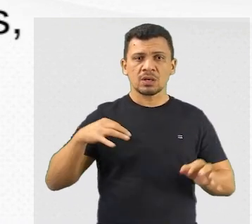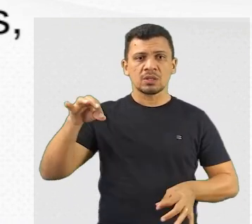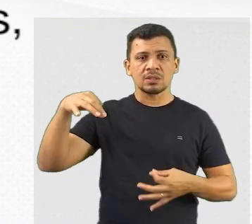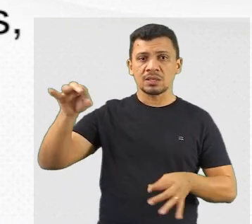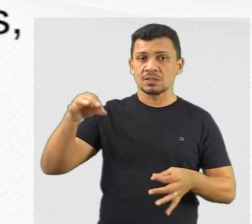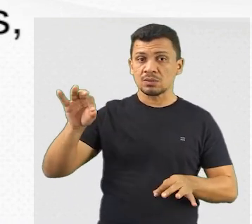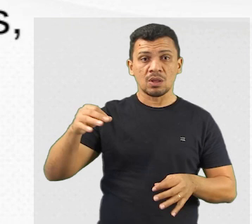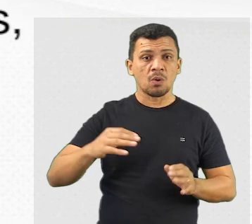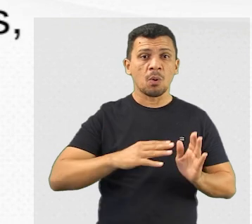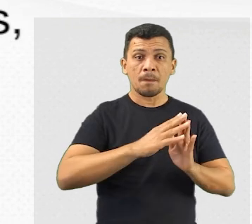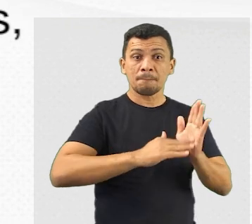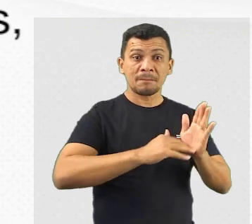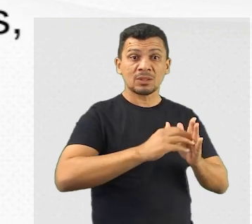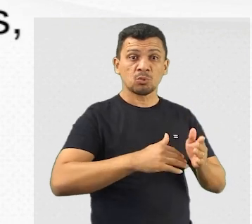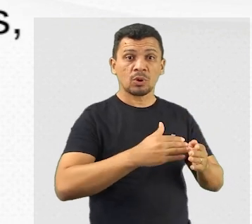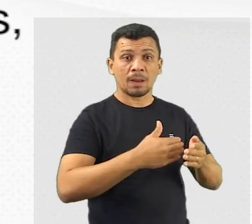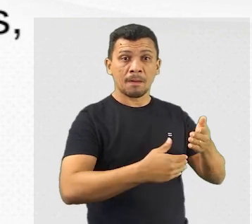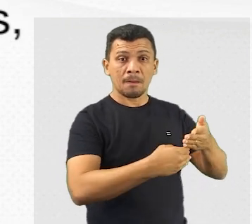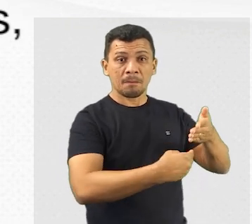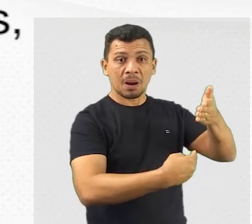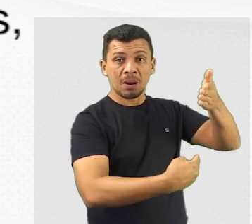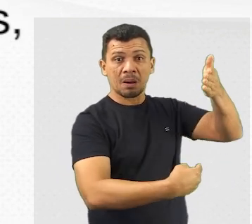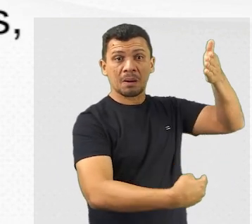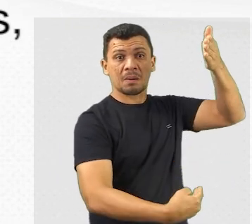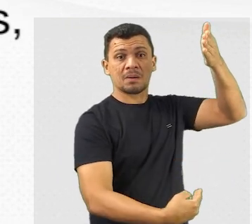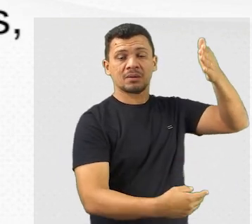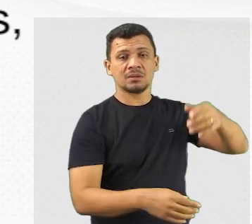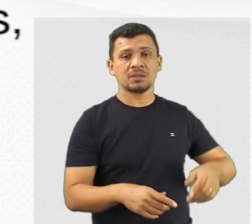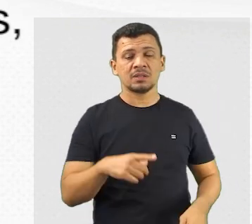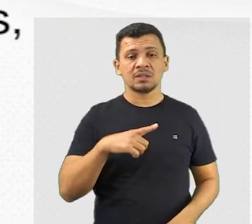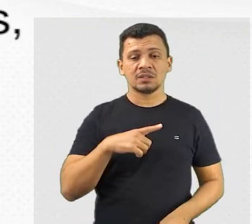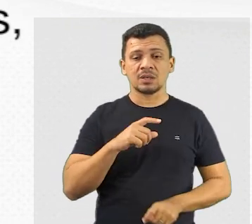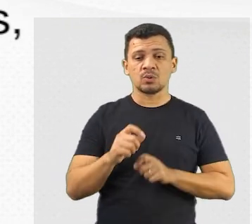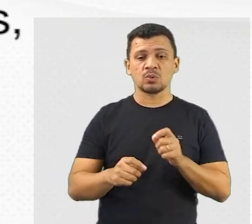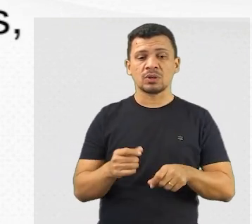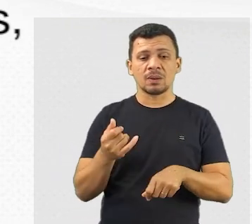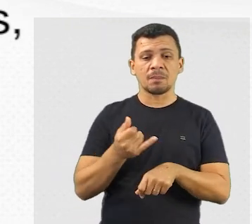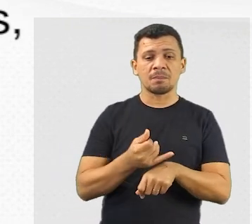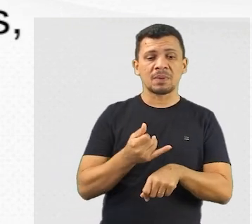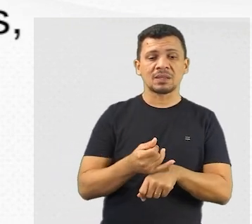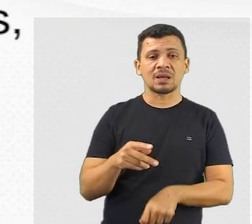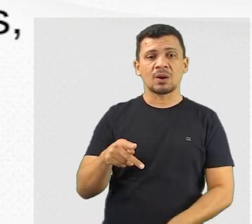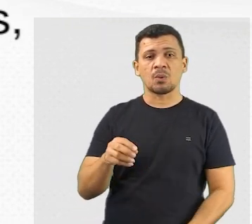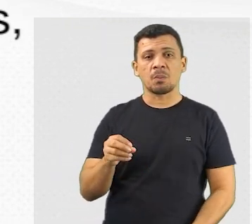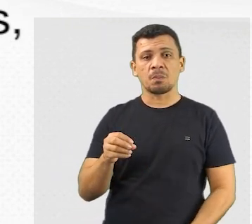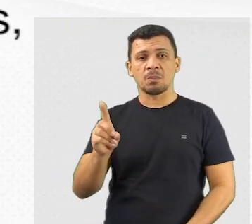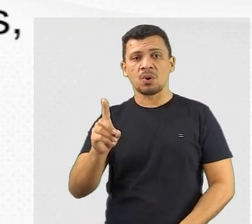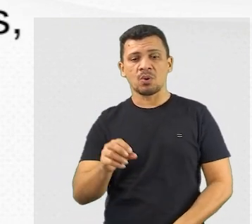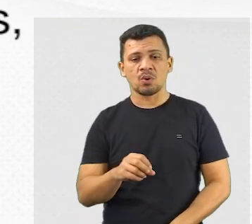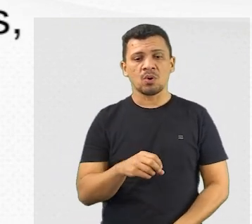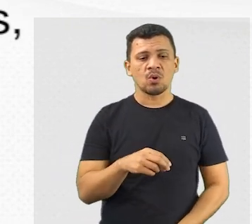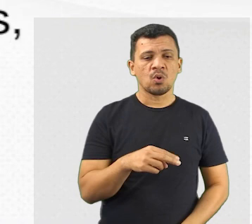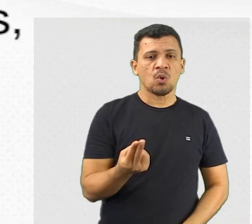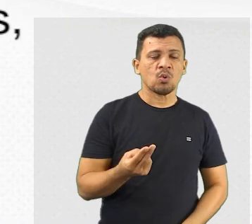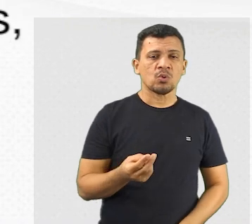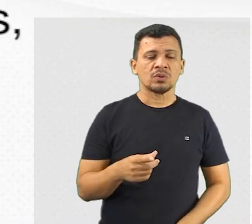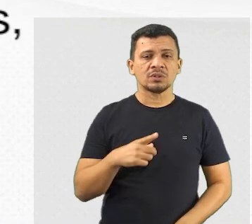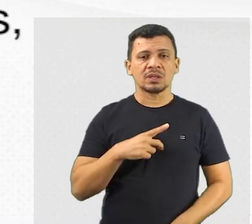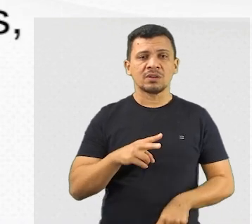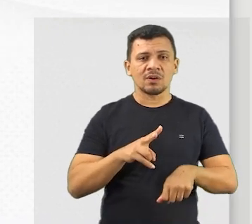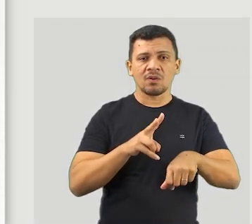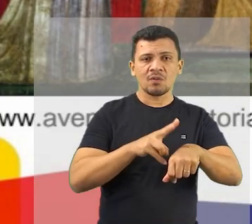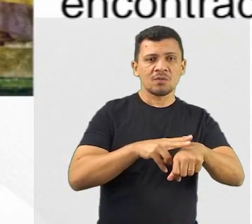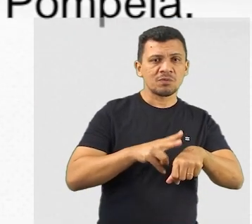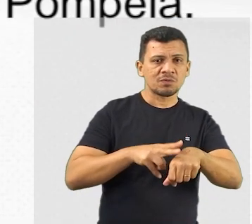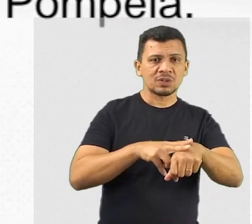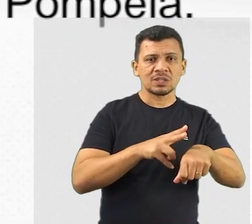parede inteira. Essas tintas naturais, metais em pó, substâncias retiradas de madeira ou de moluscos, vidros pulverizados e